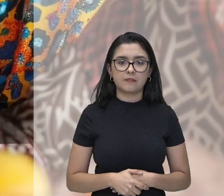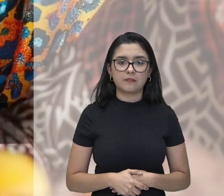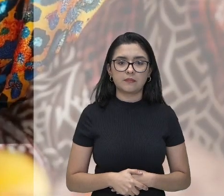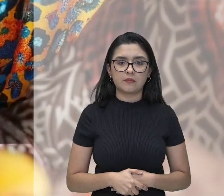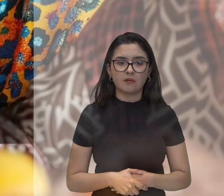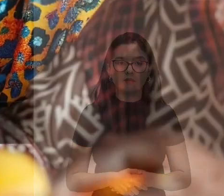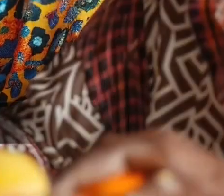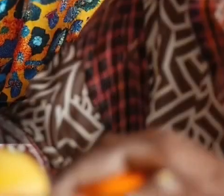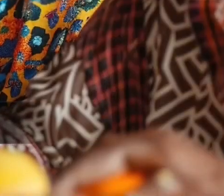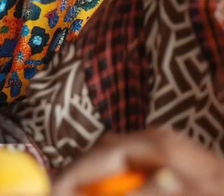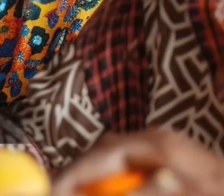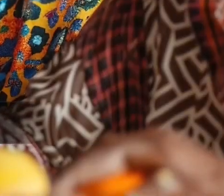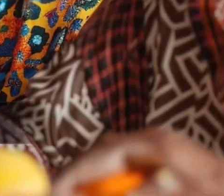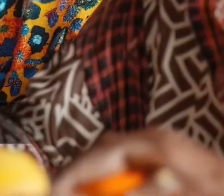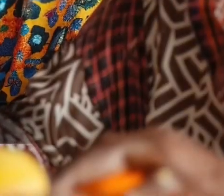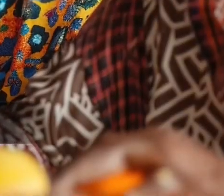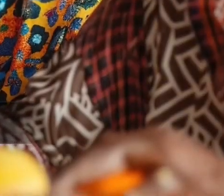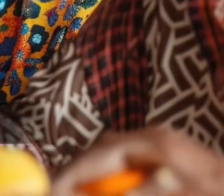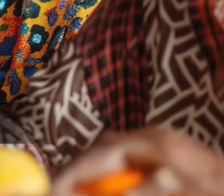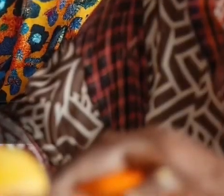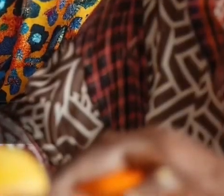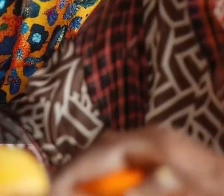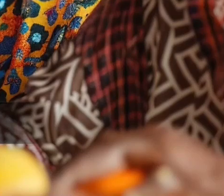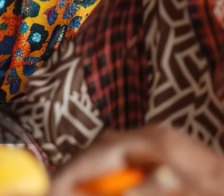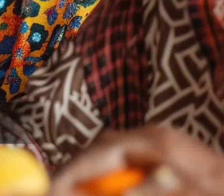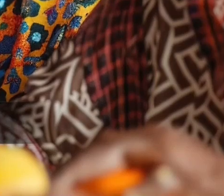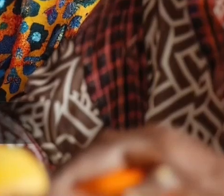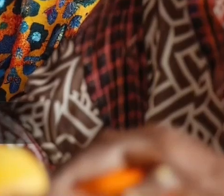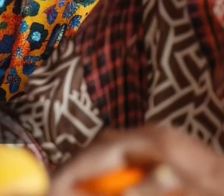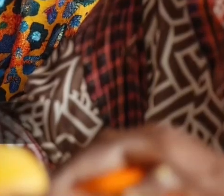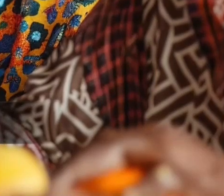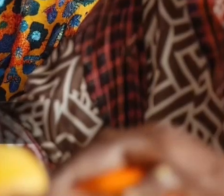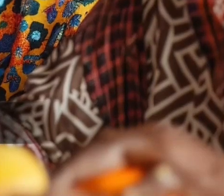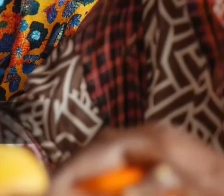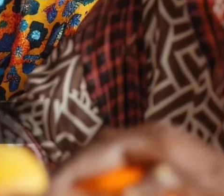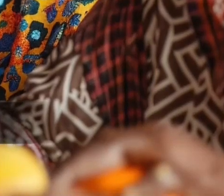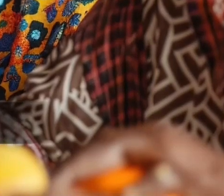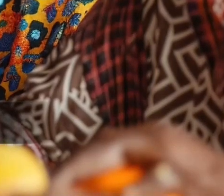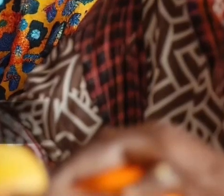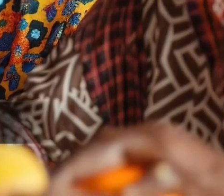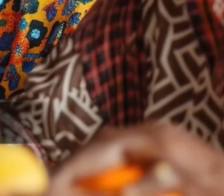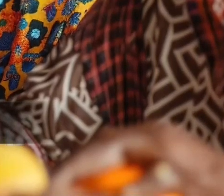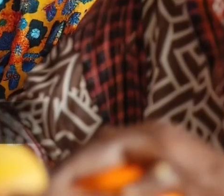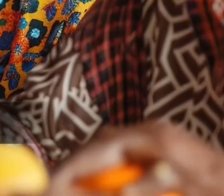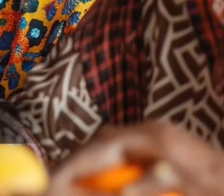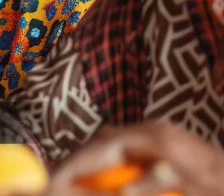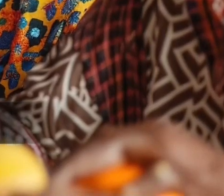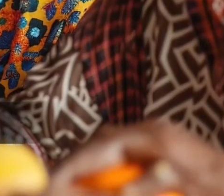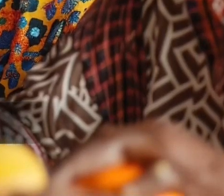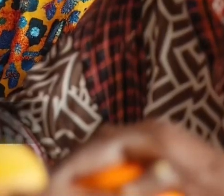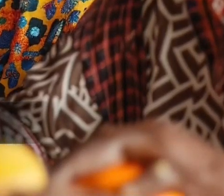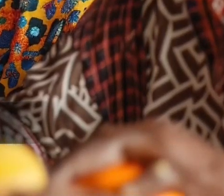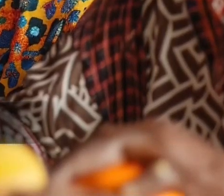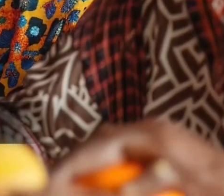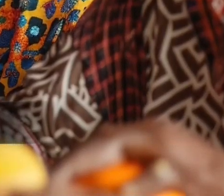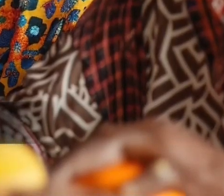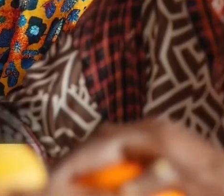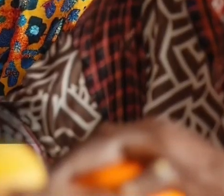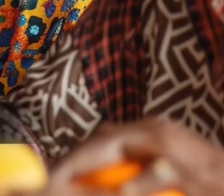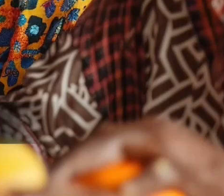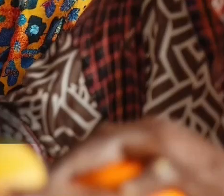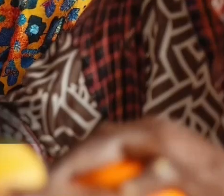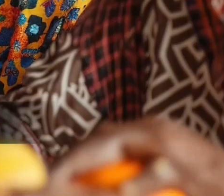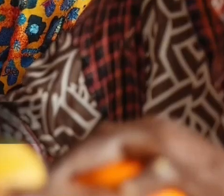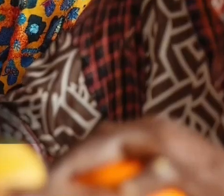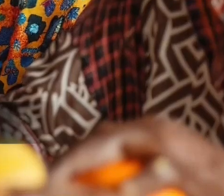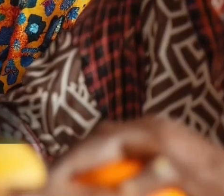niña, tenía el pelo muy rizado y era un poco tímida. Mi familia y yo